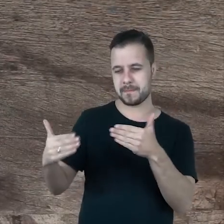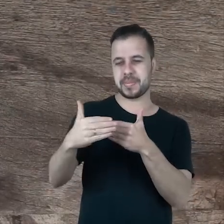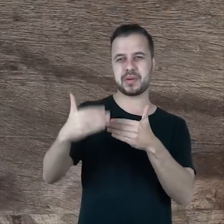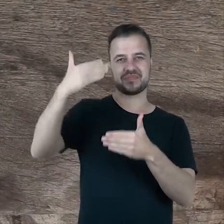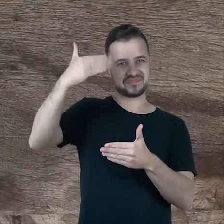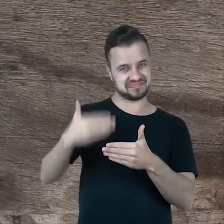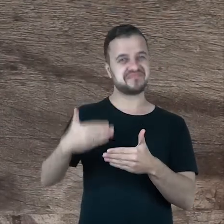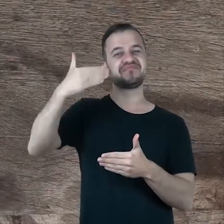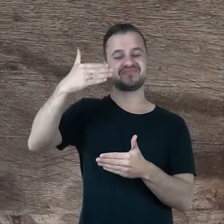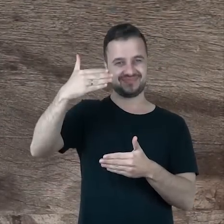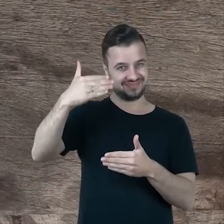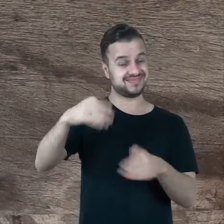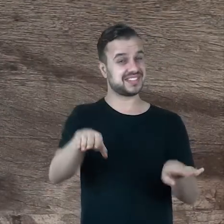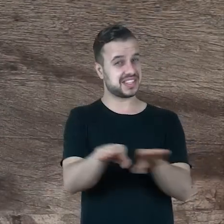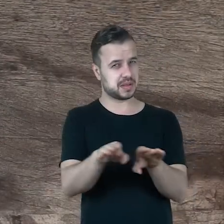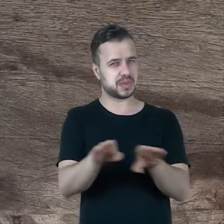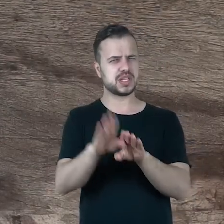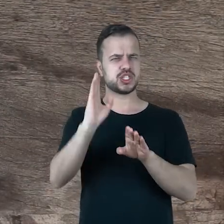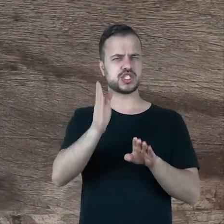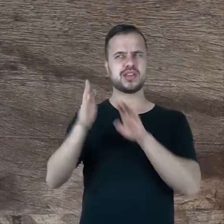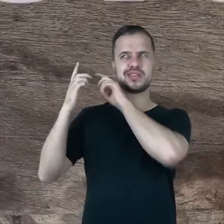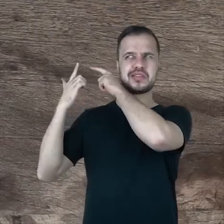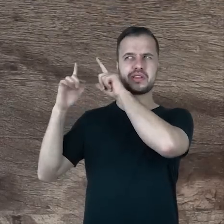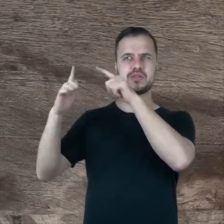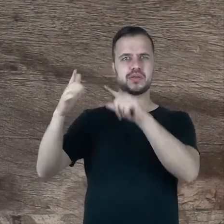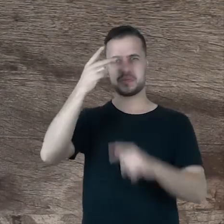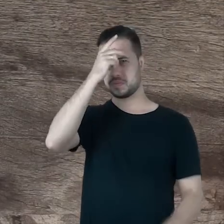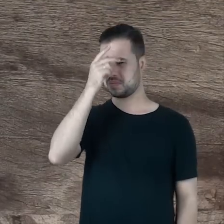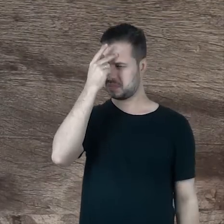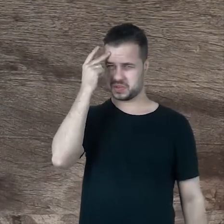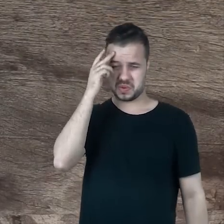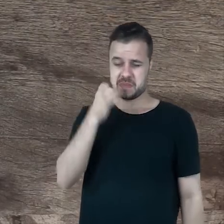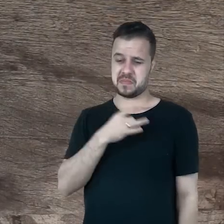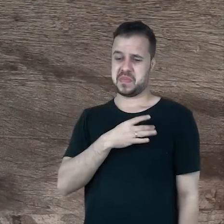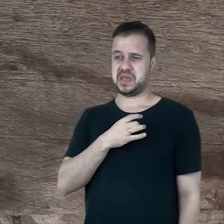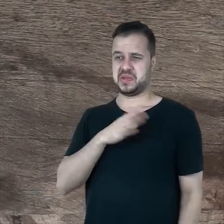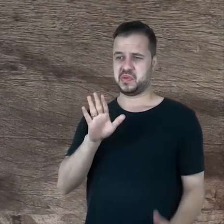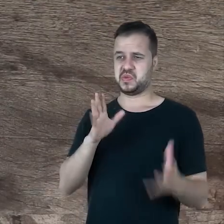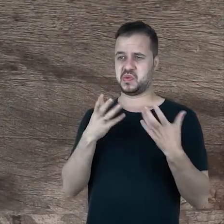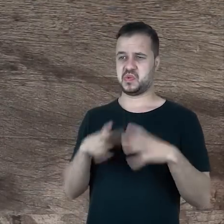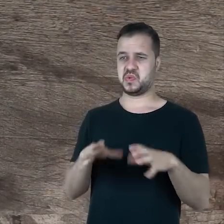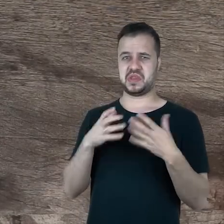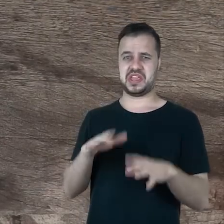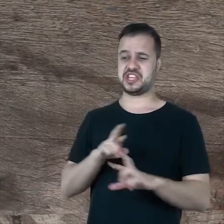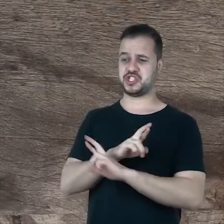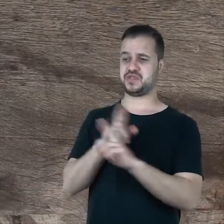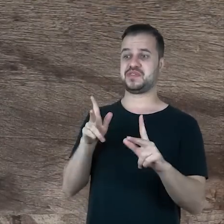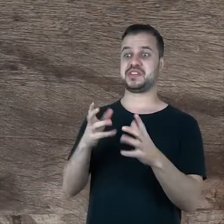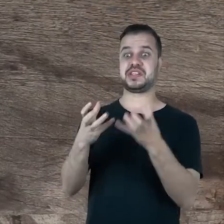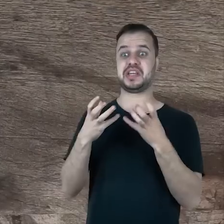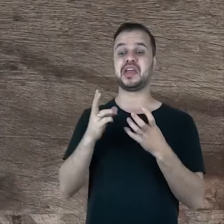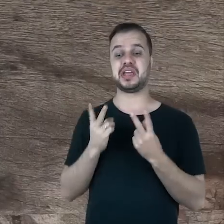ambiente monocromático, e até mesmo o tradicional para quem tem medo de ousar, mas não quer fugir da tendência.